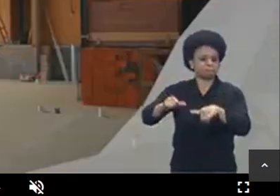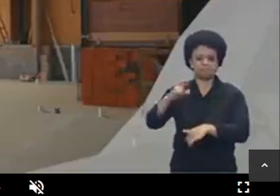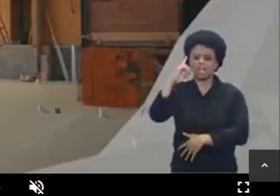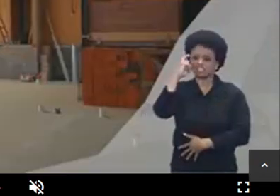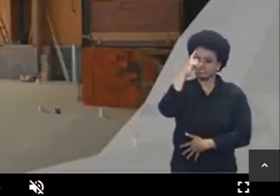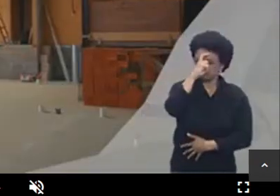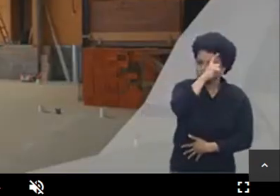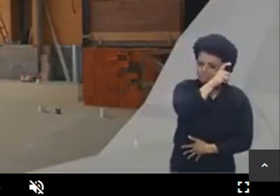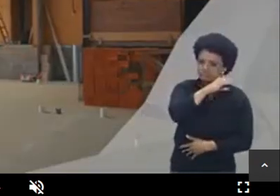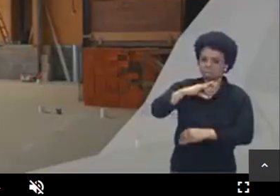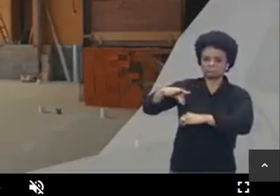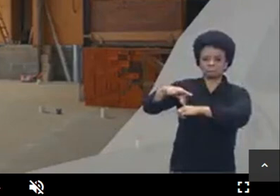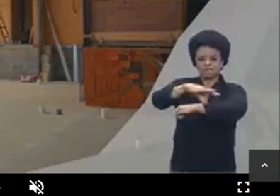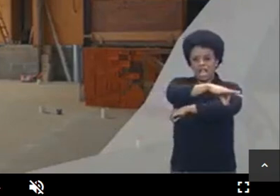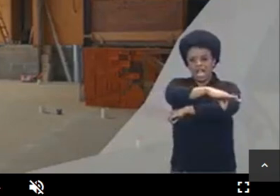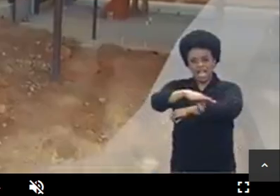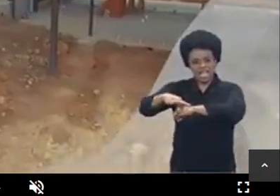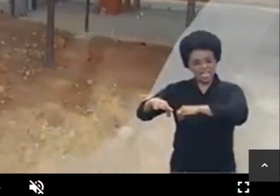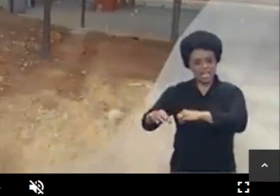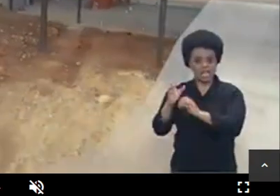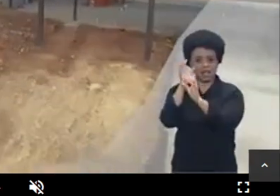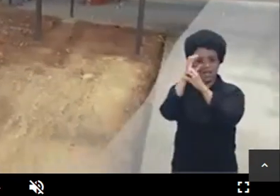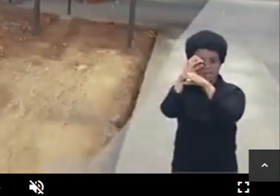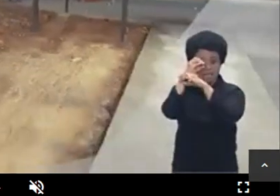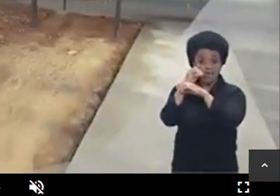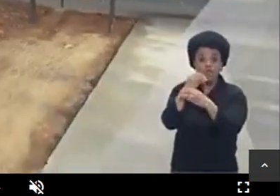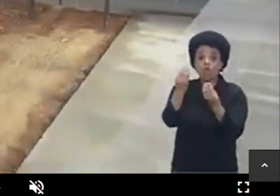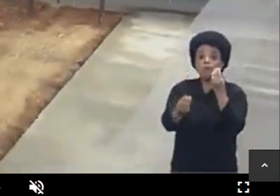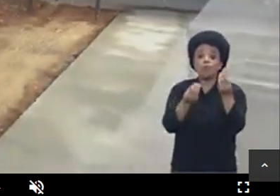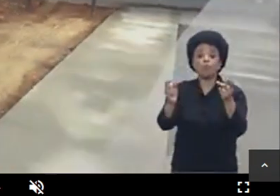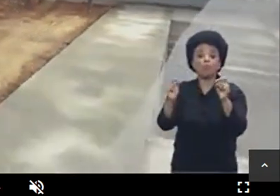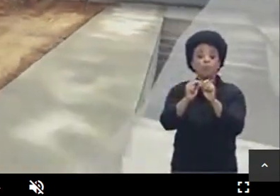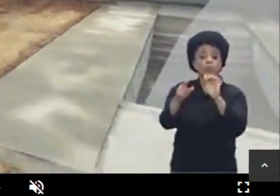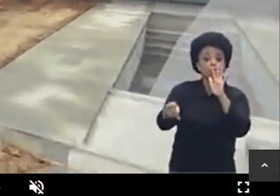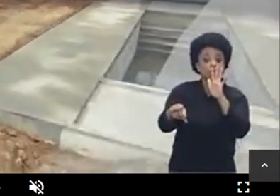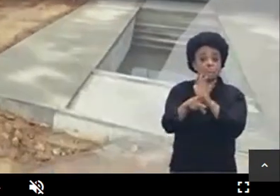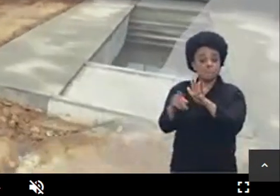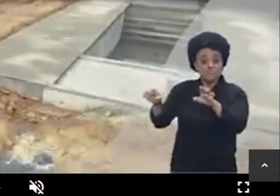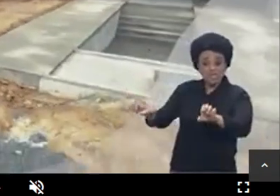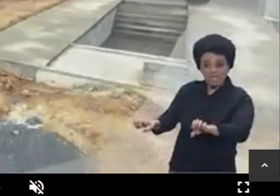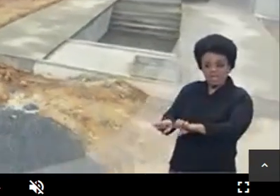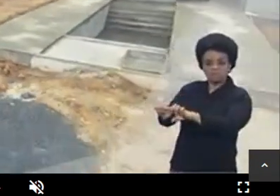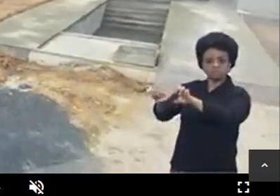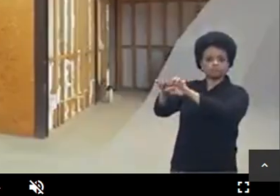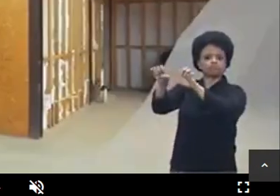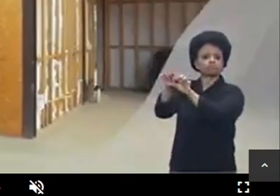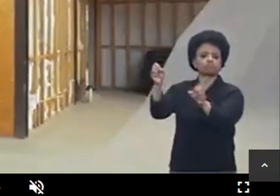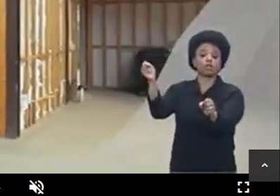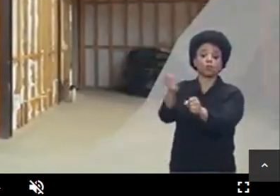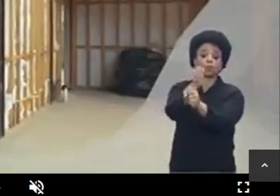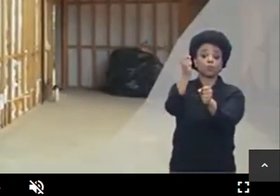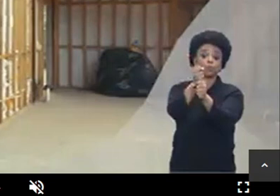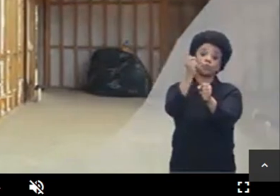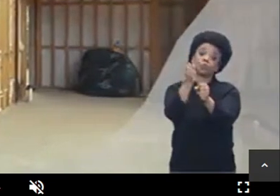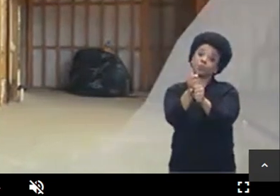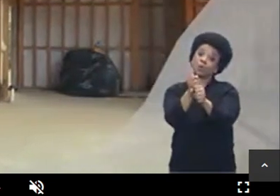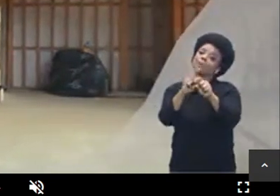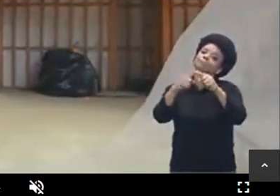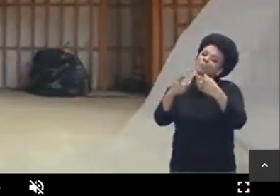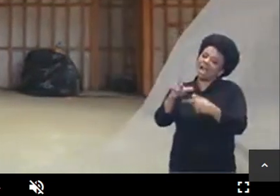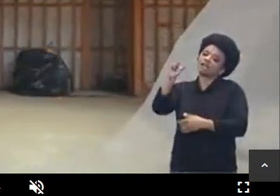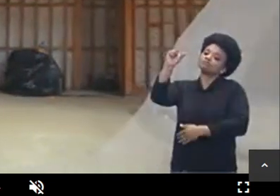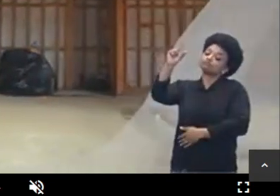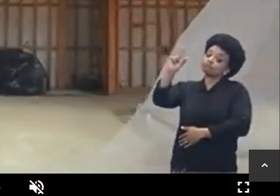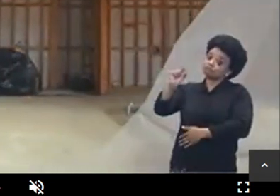de arquitetos e engenheiros na hora de definir parte da estrutura de uma construção. Mas, para minimizar